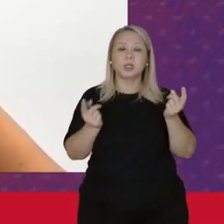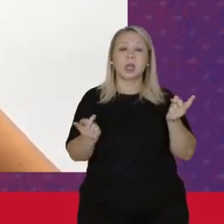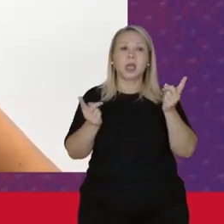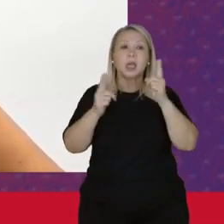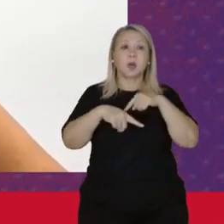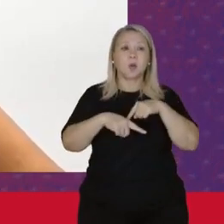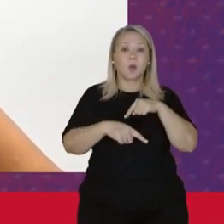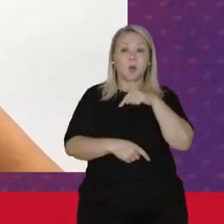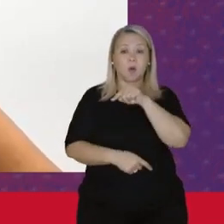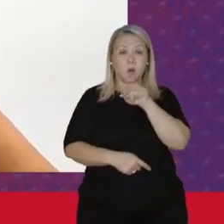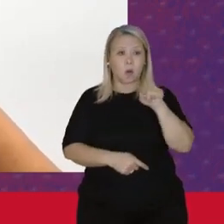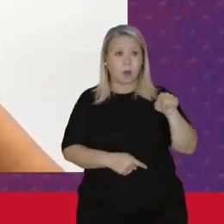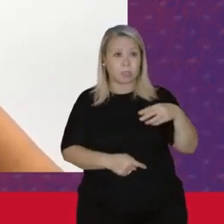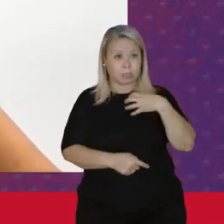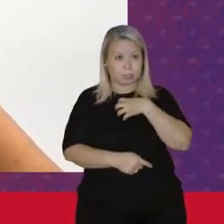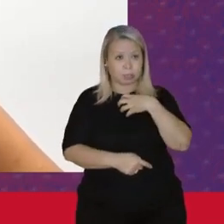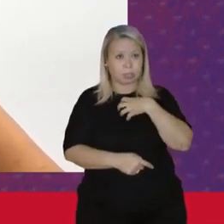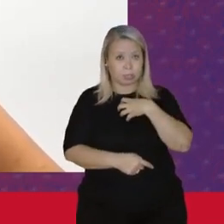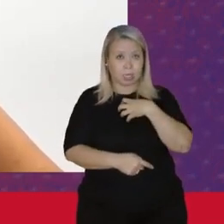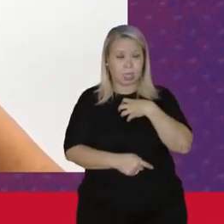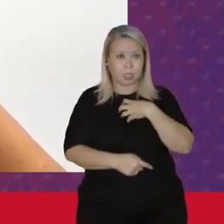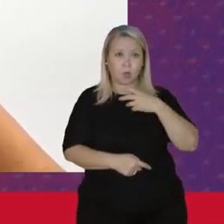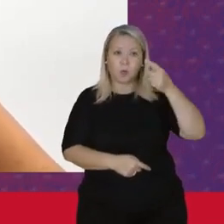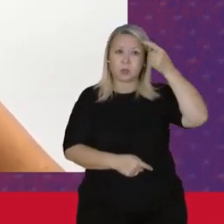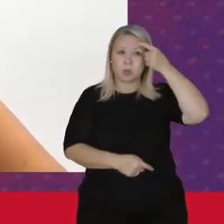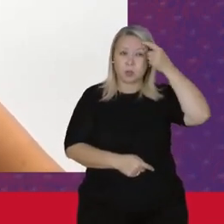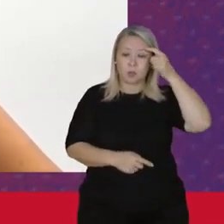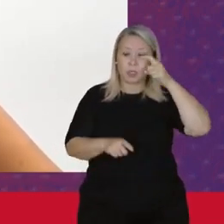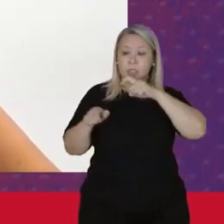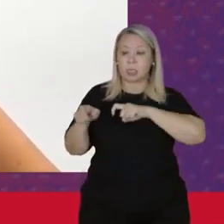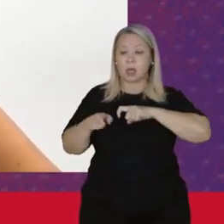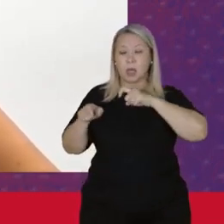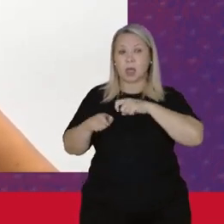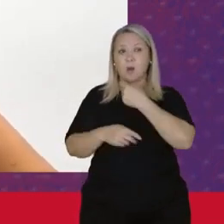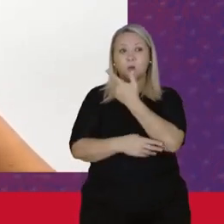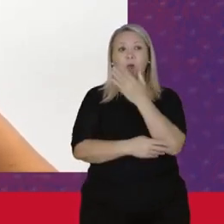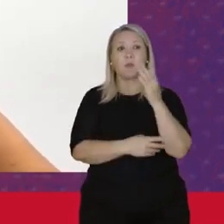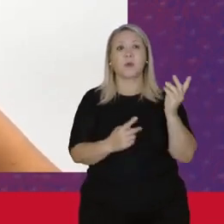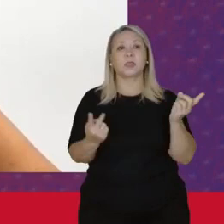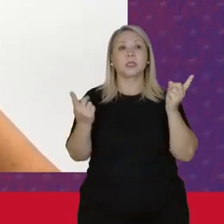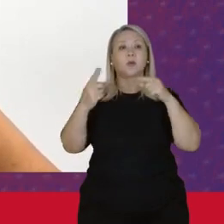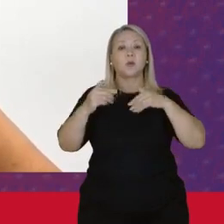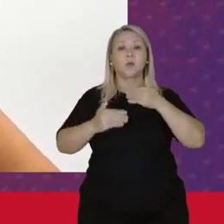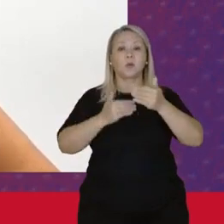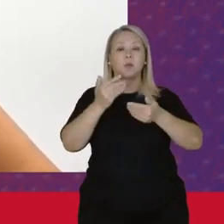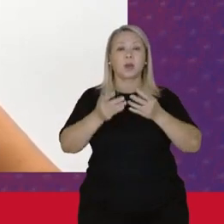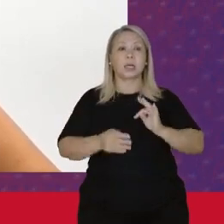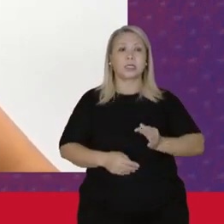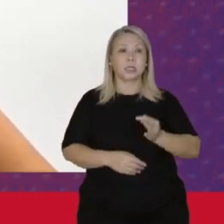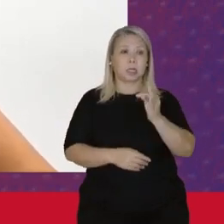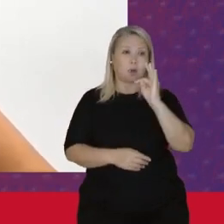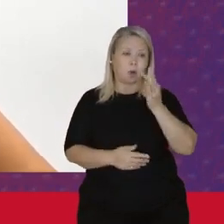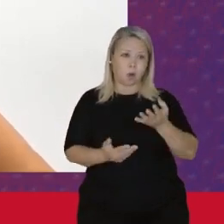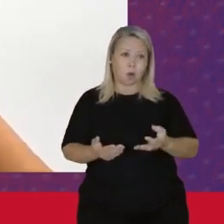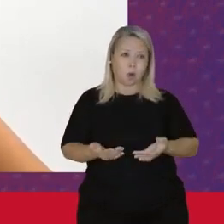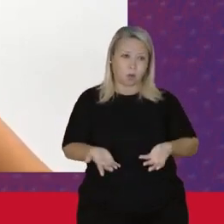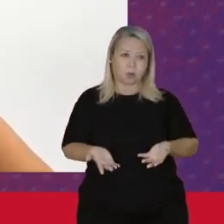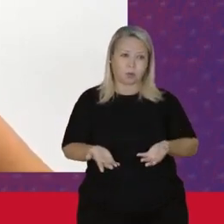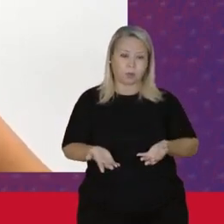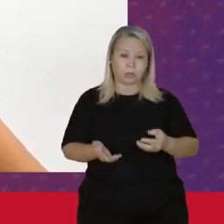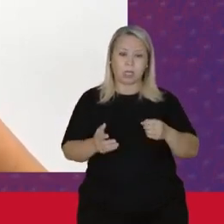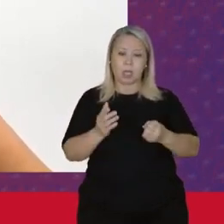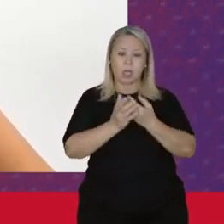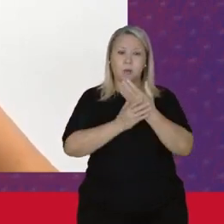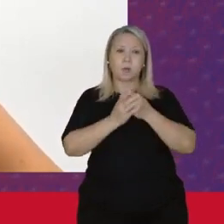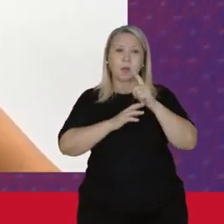contra essa forma de pensar o campo é ser contra o progresso tecnológico, é ser contra a produção